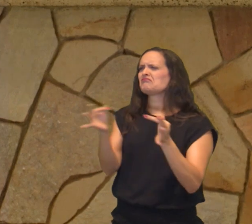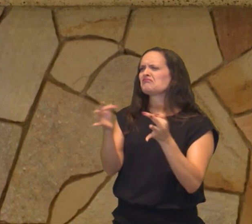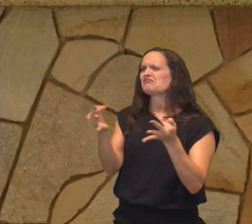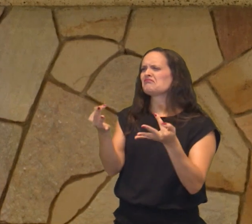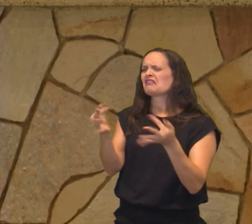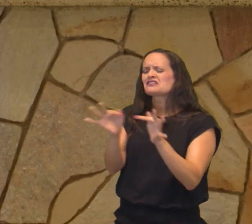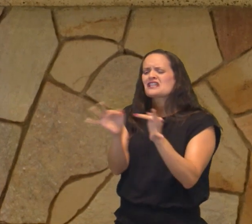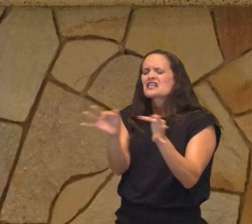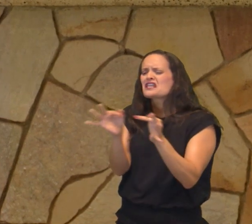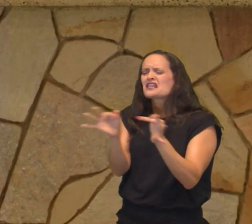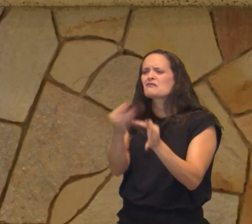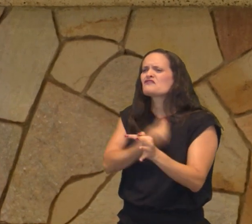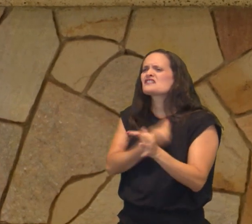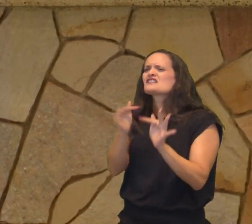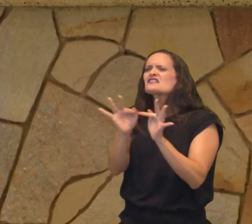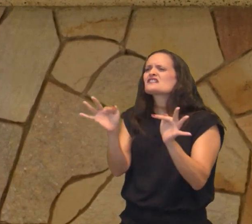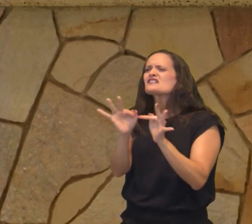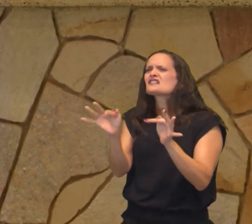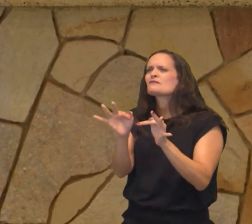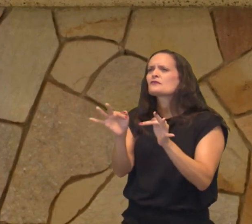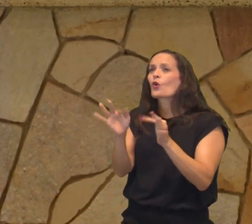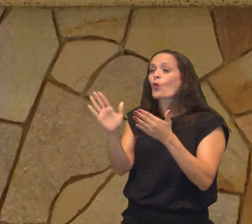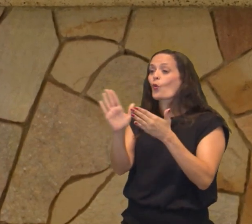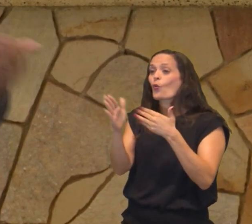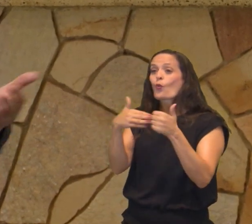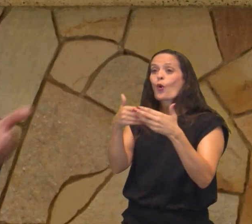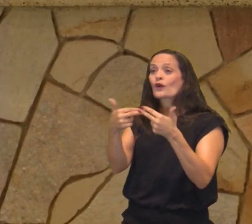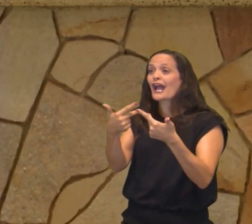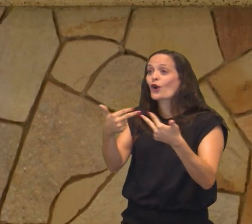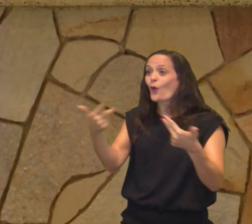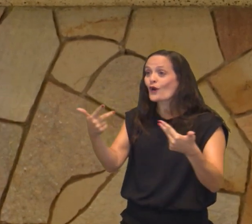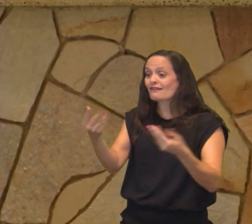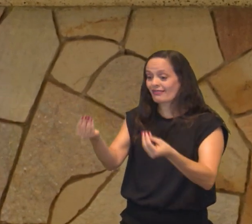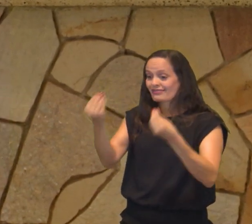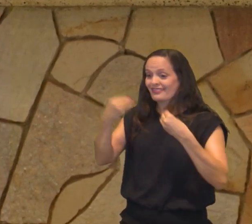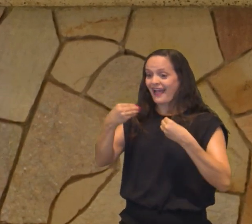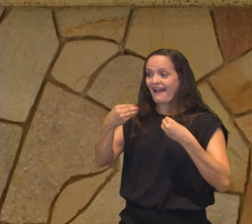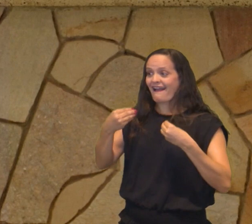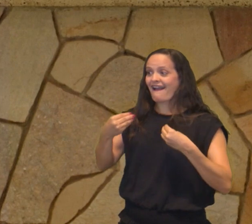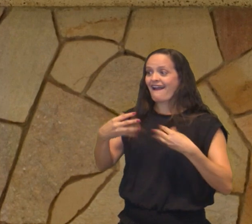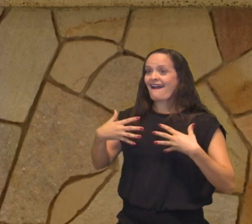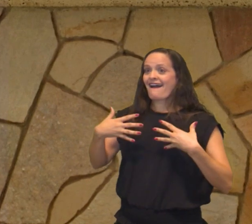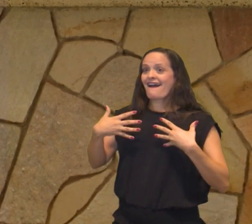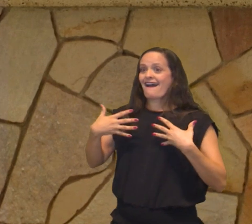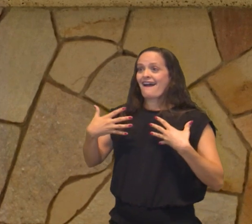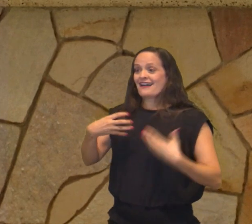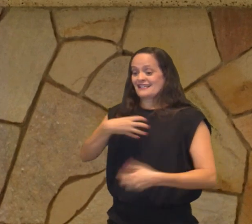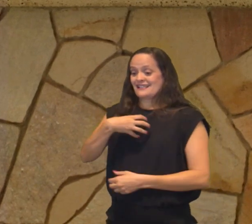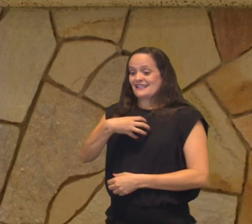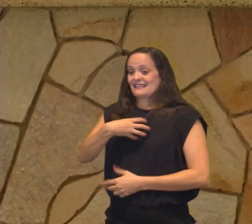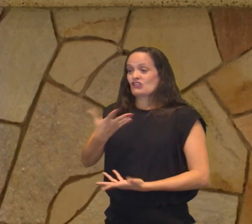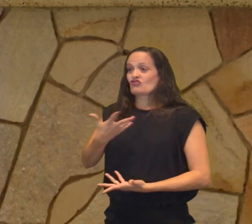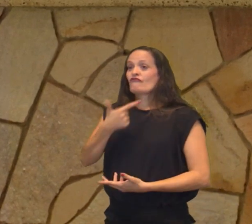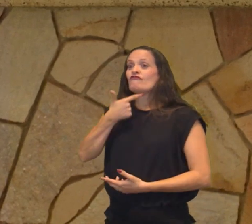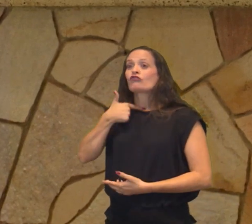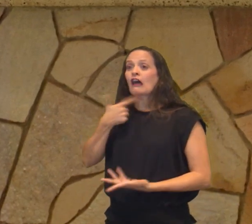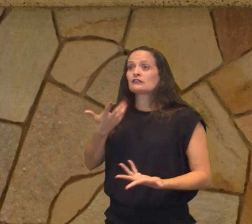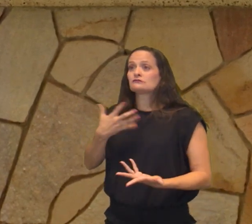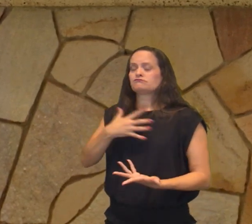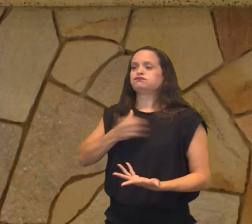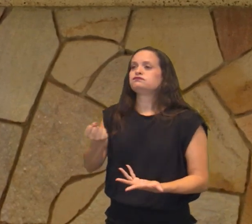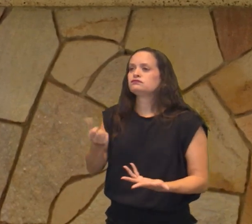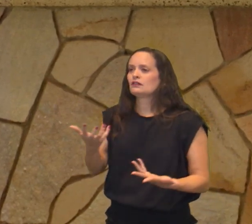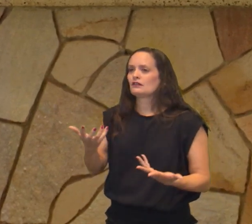tão simples. Qualquer coisa se aculturou naquela comunidade. E o Evangelho